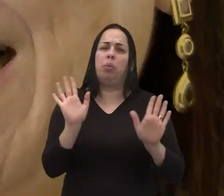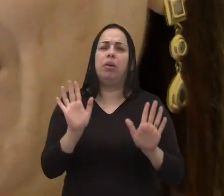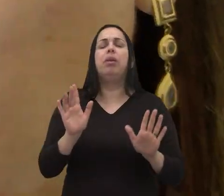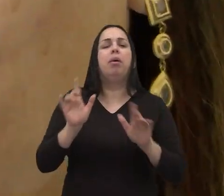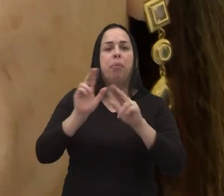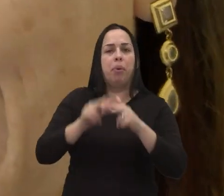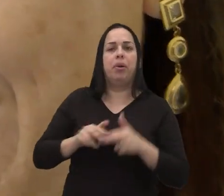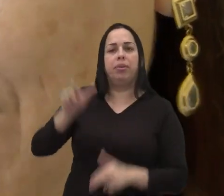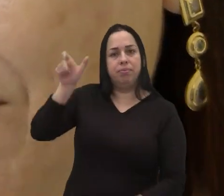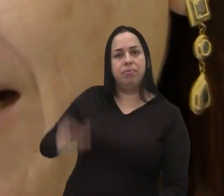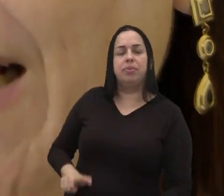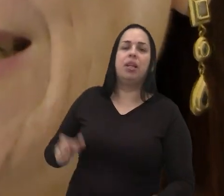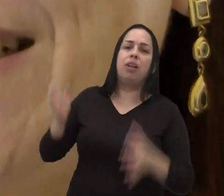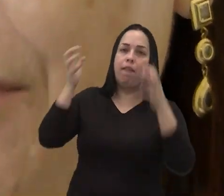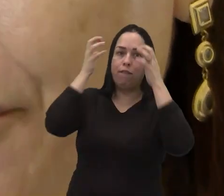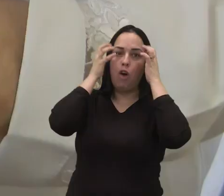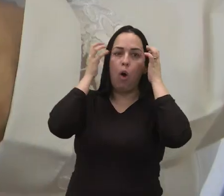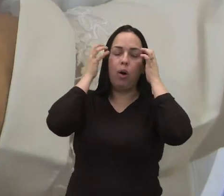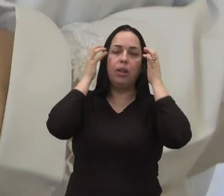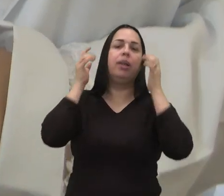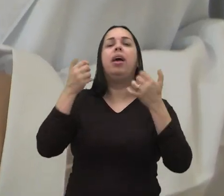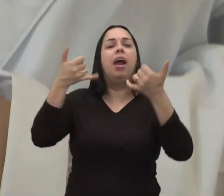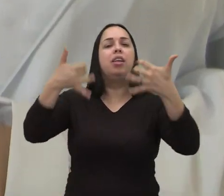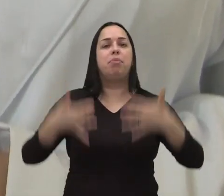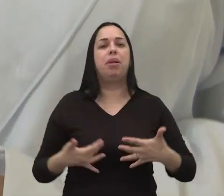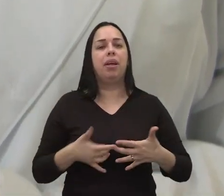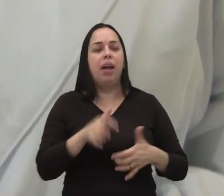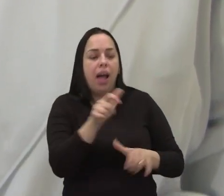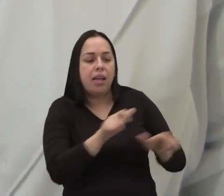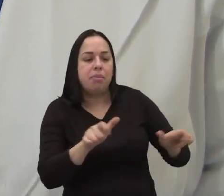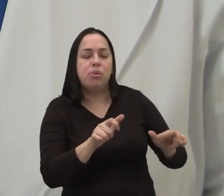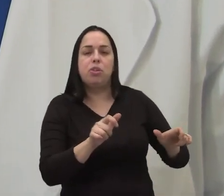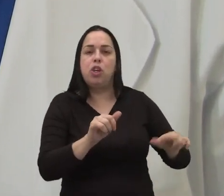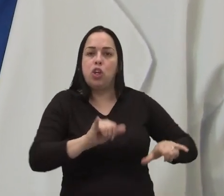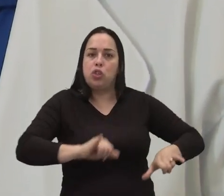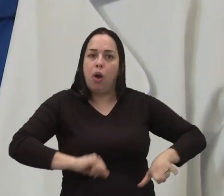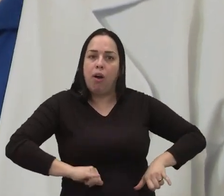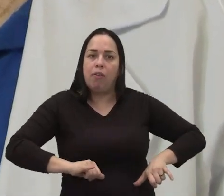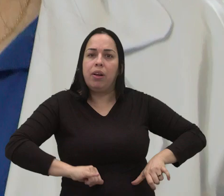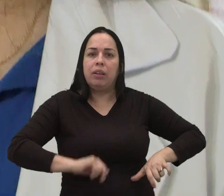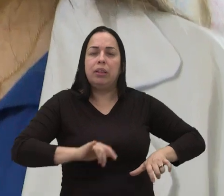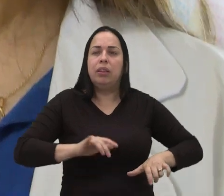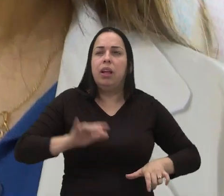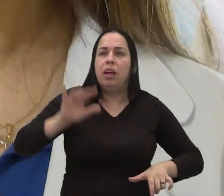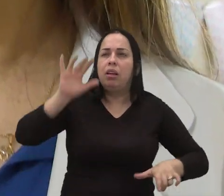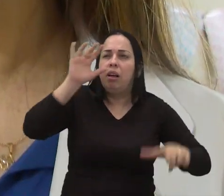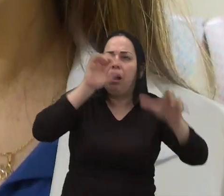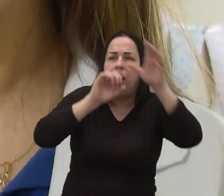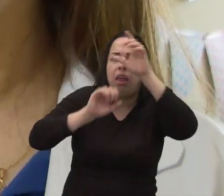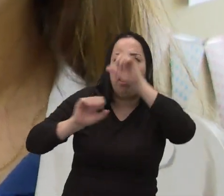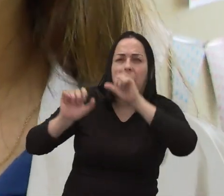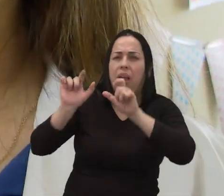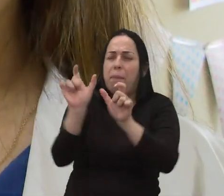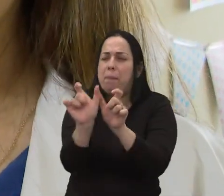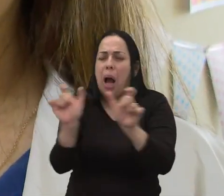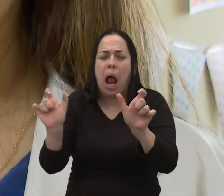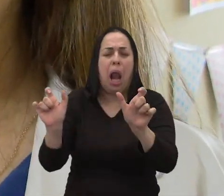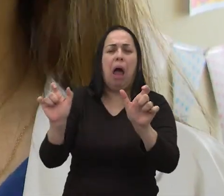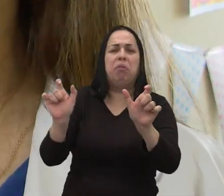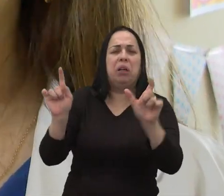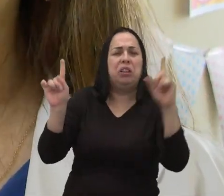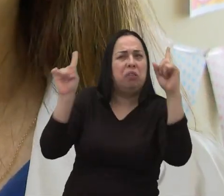falas. Como alerta essa fonoaudióloga, quem sofre com o problema tem limitações para interpretar o sentido de